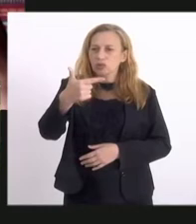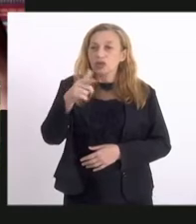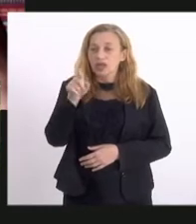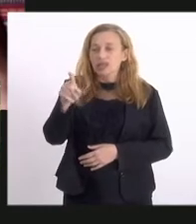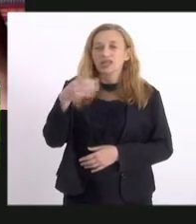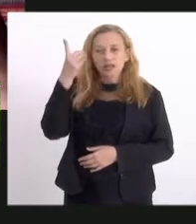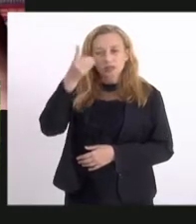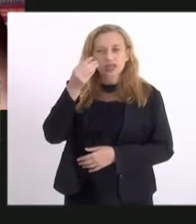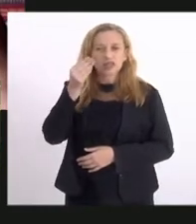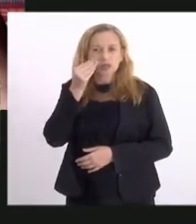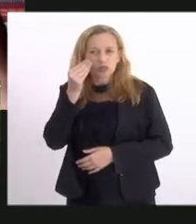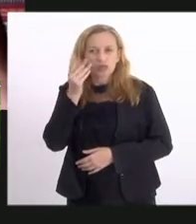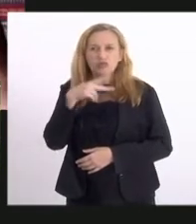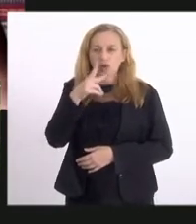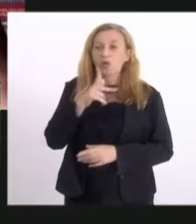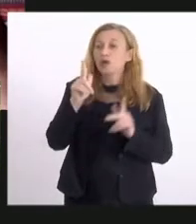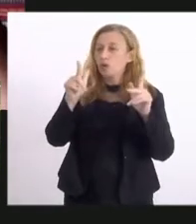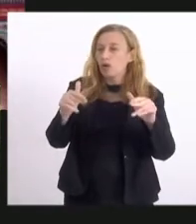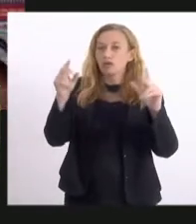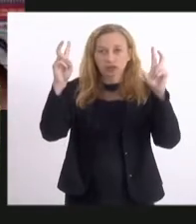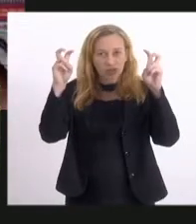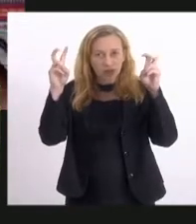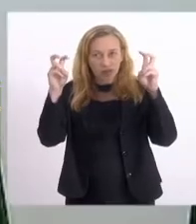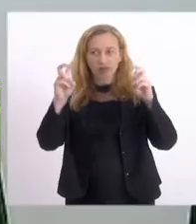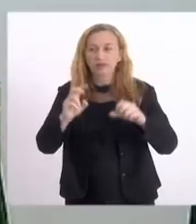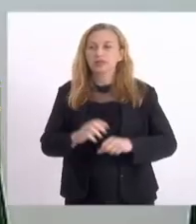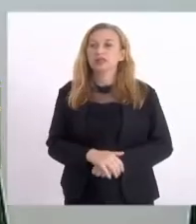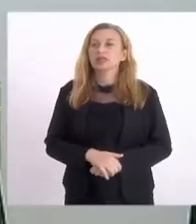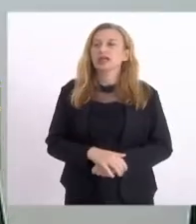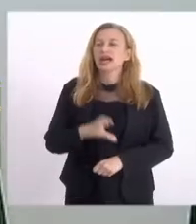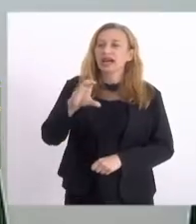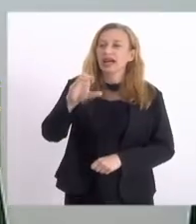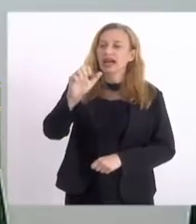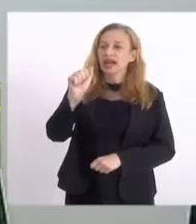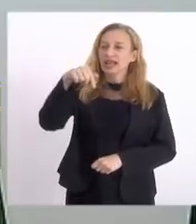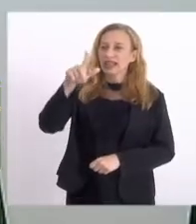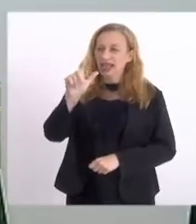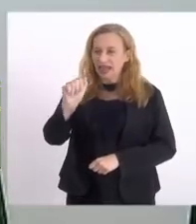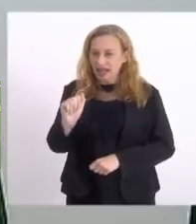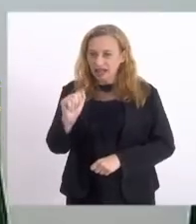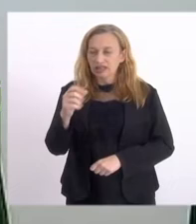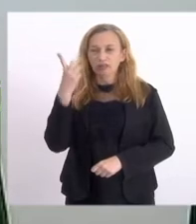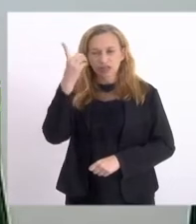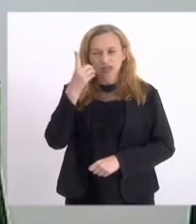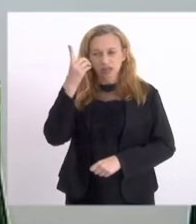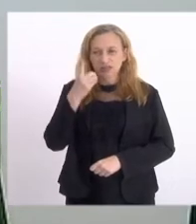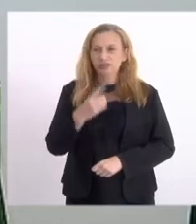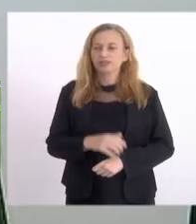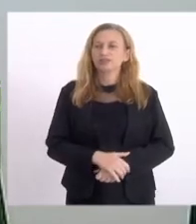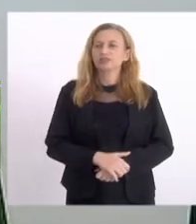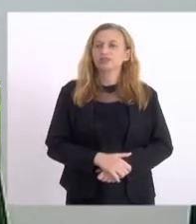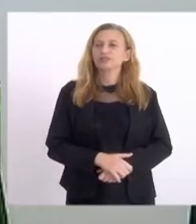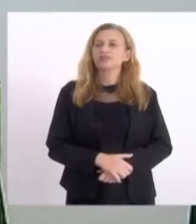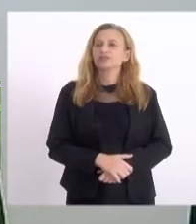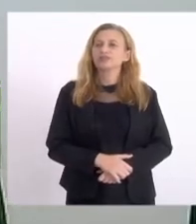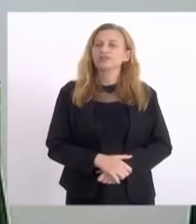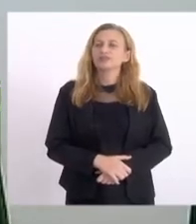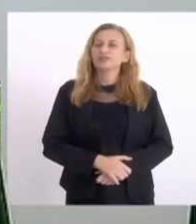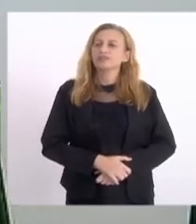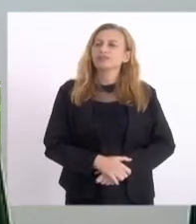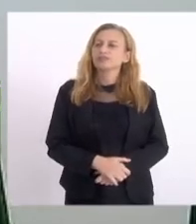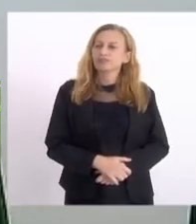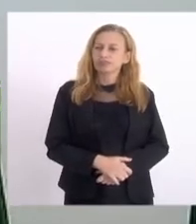passando, também falam do mesmo tema. Esse é do Canela, 1202 de